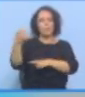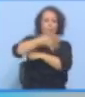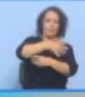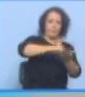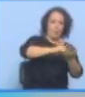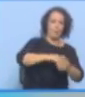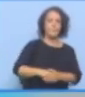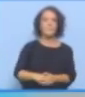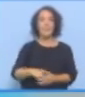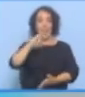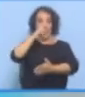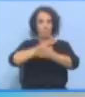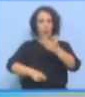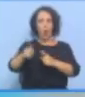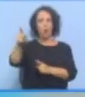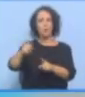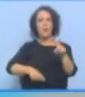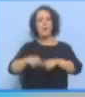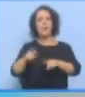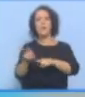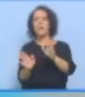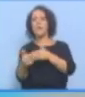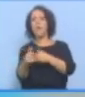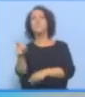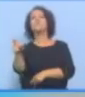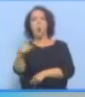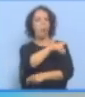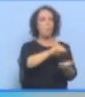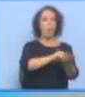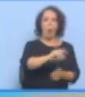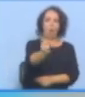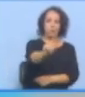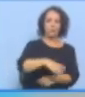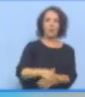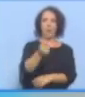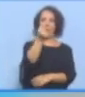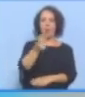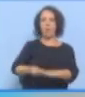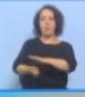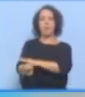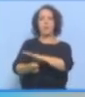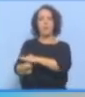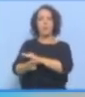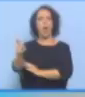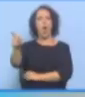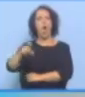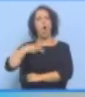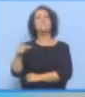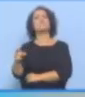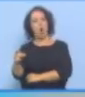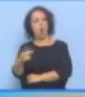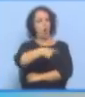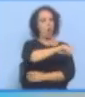Na fuga aos impostos, conseguem safar melhor do que os pobres. Nas corrupções, conseguem safar melhor do que os pobres. As